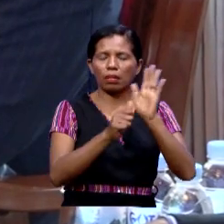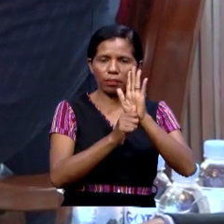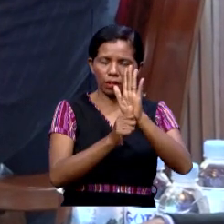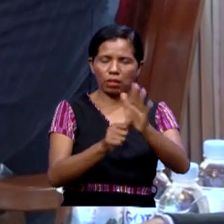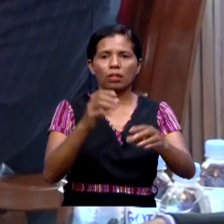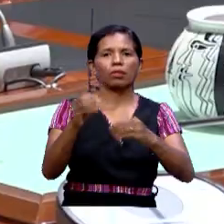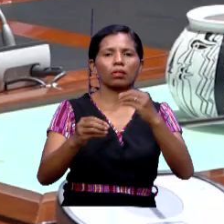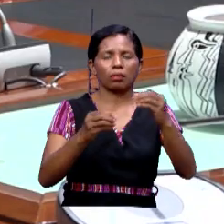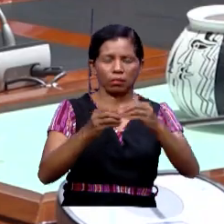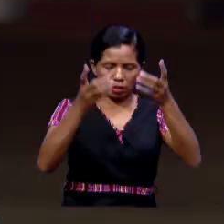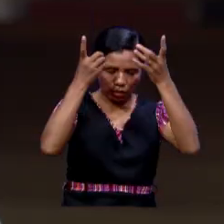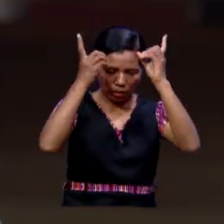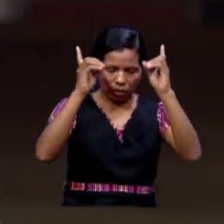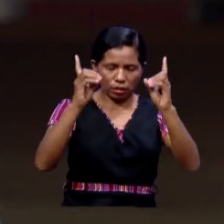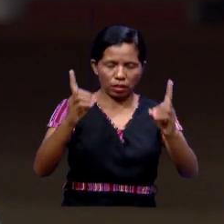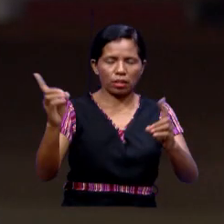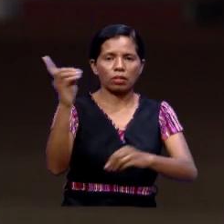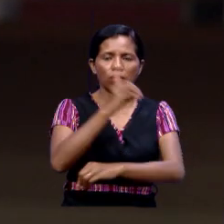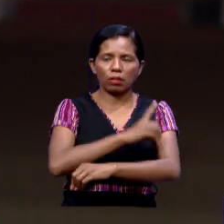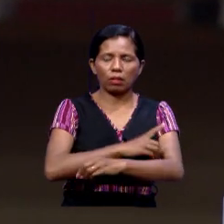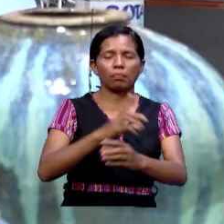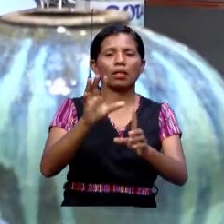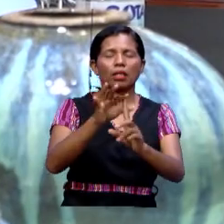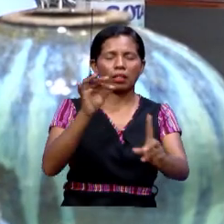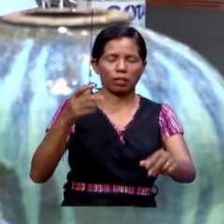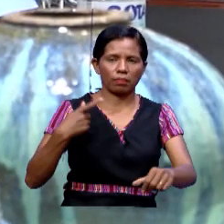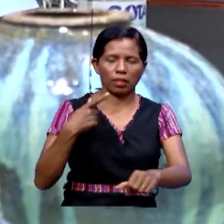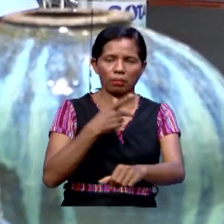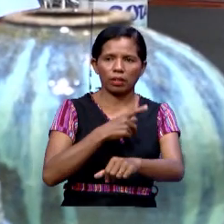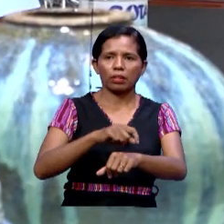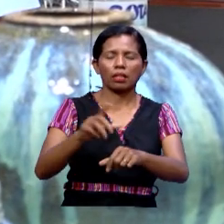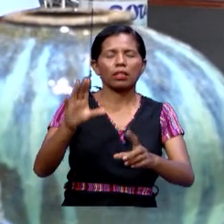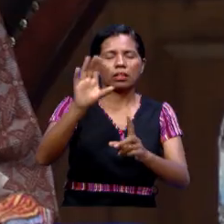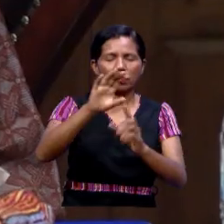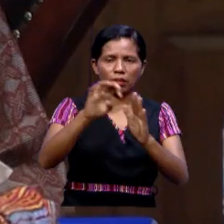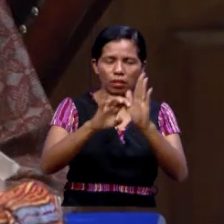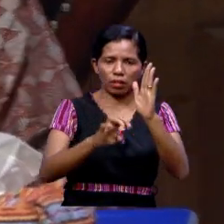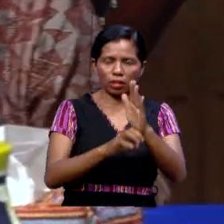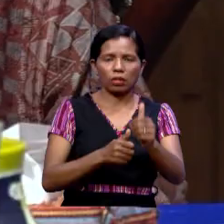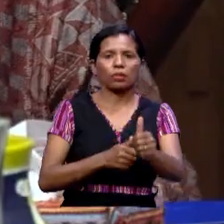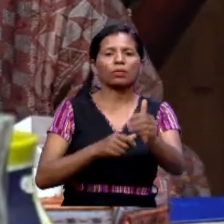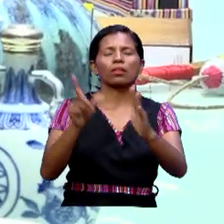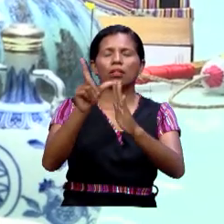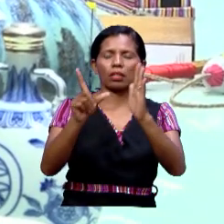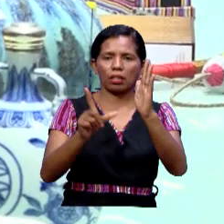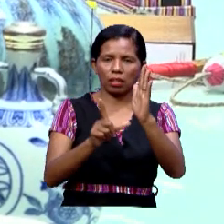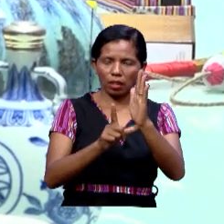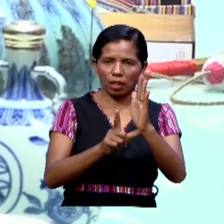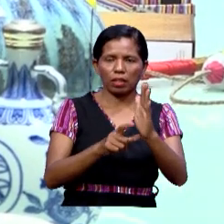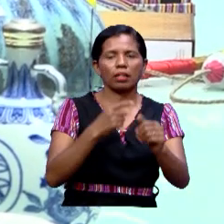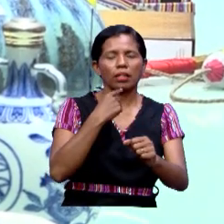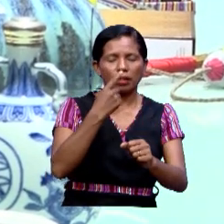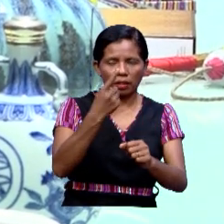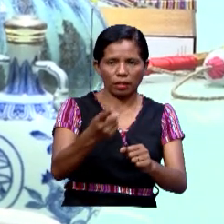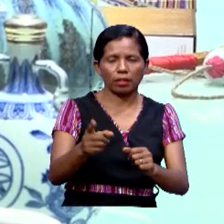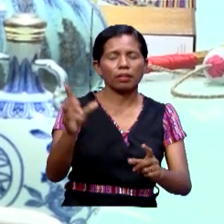kona ba dekreta loron ba elisaun parlamentar, mai be chefi estadu sei lau tuir deit lei no konstitusaun haruka. Nabe hateten